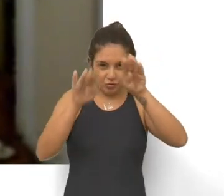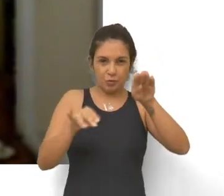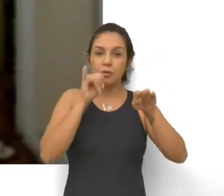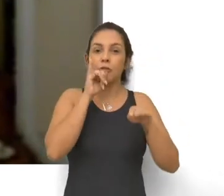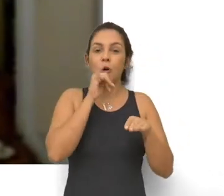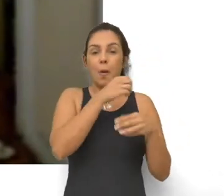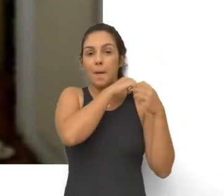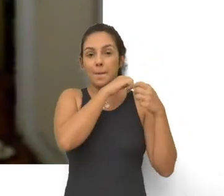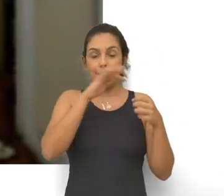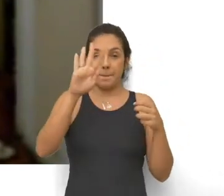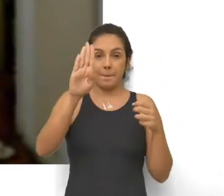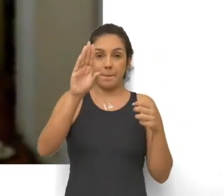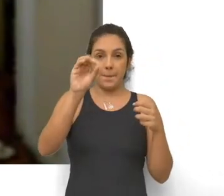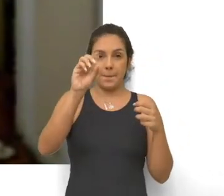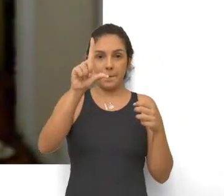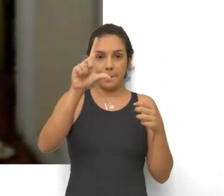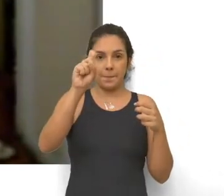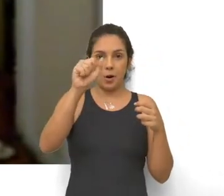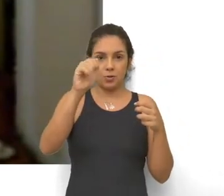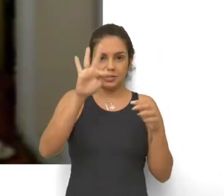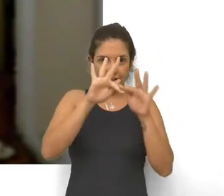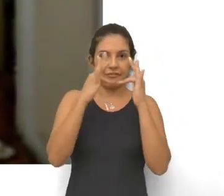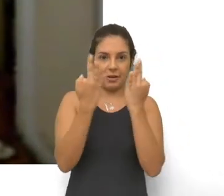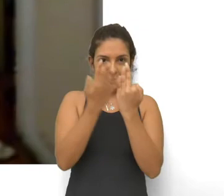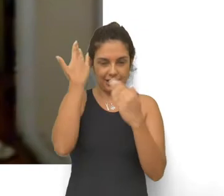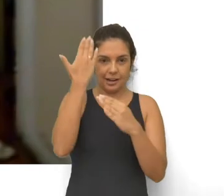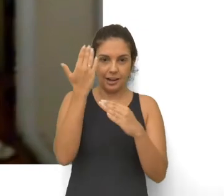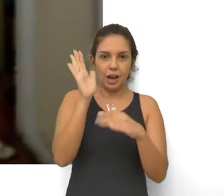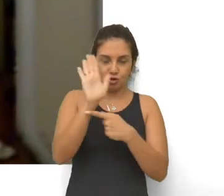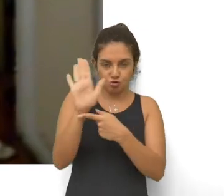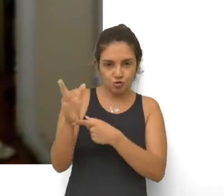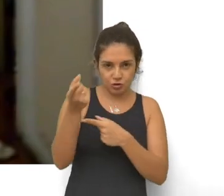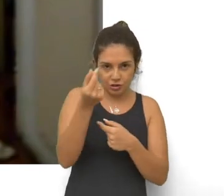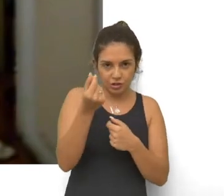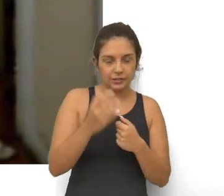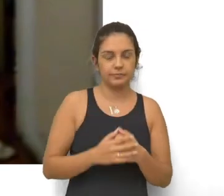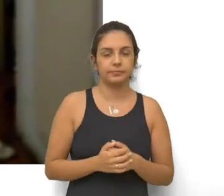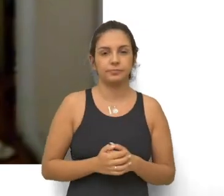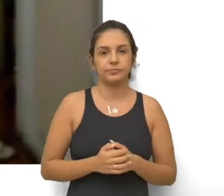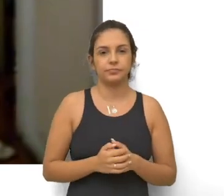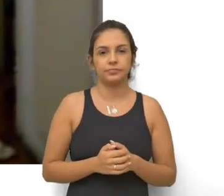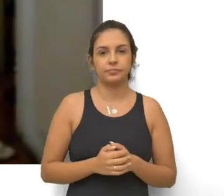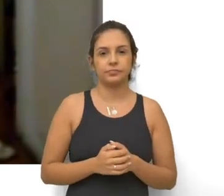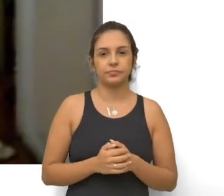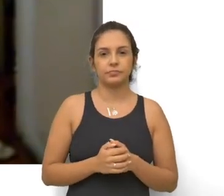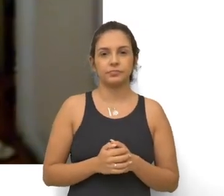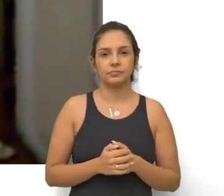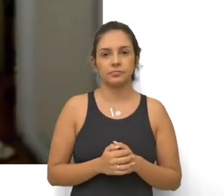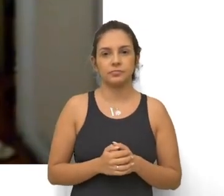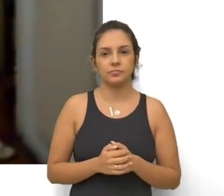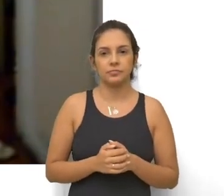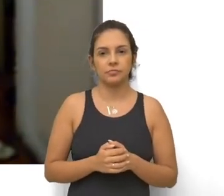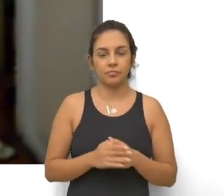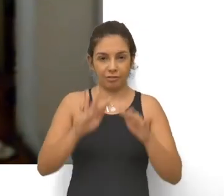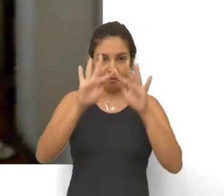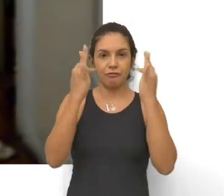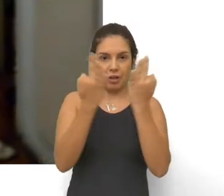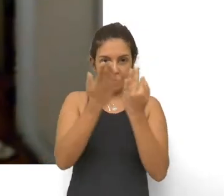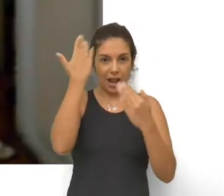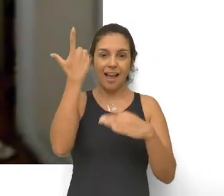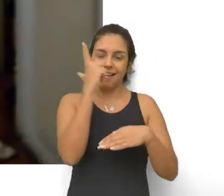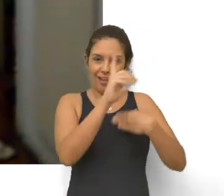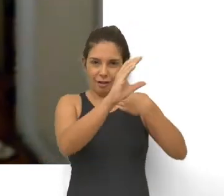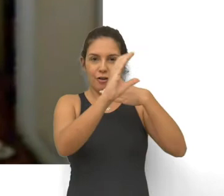Família, que botou, não sei, acho que vocês sabem que isso é nos jornais, quer dizer, as famílias que ganhavam o